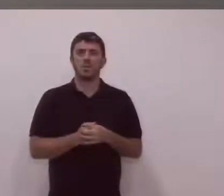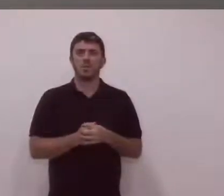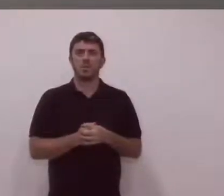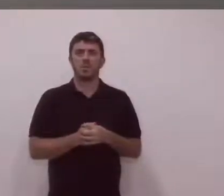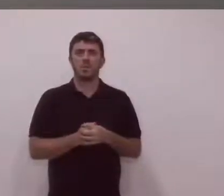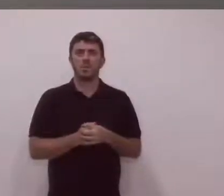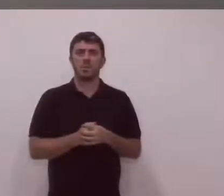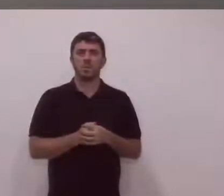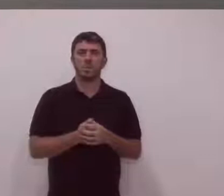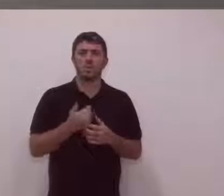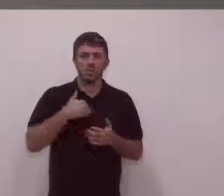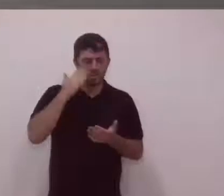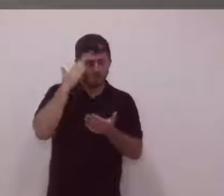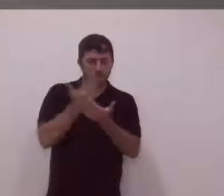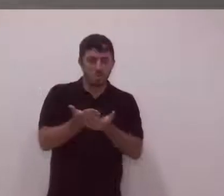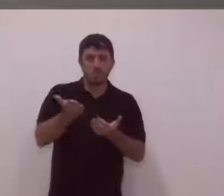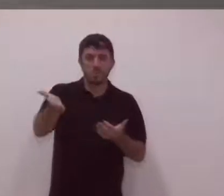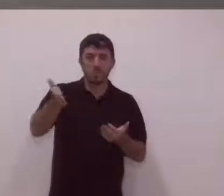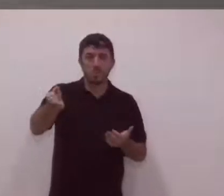vereador